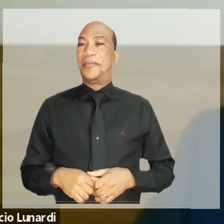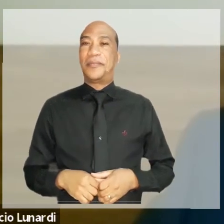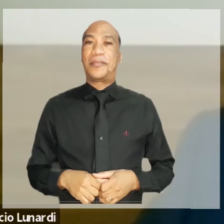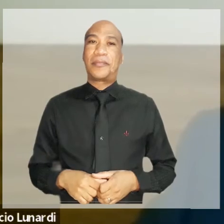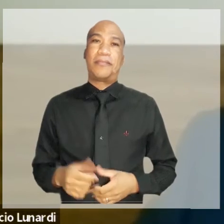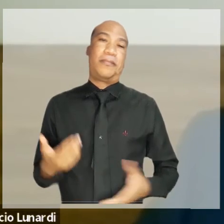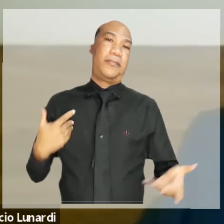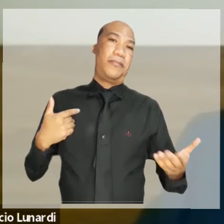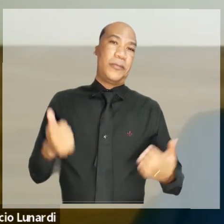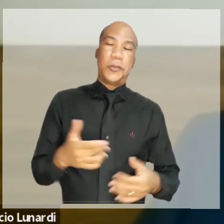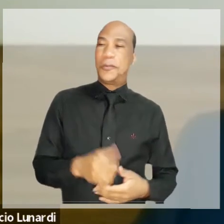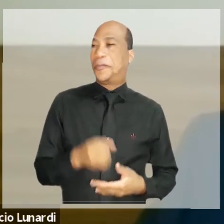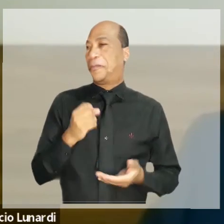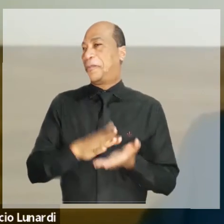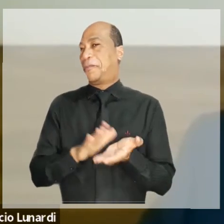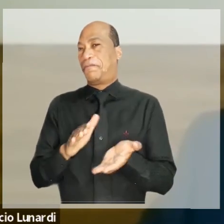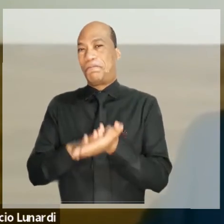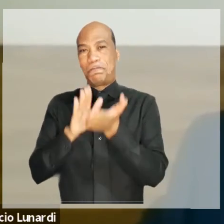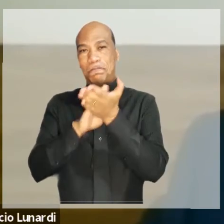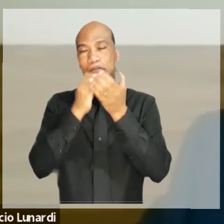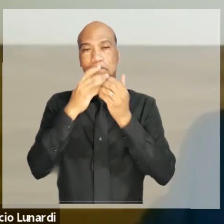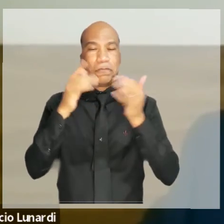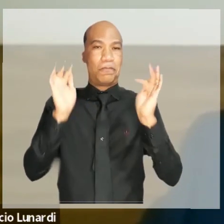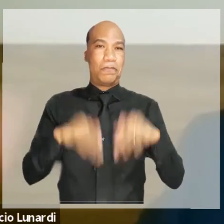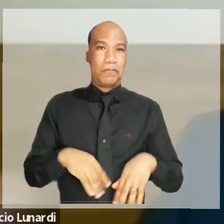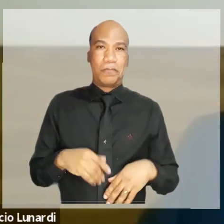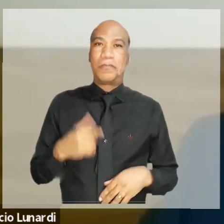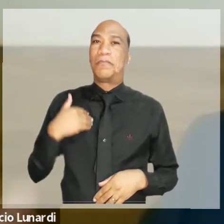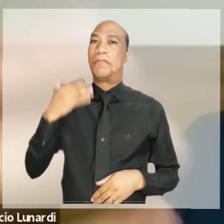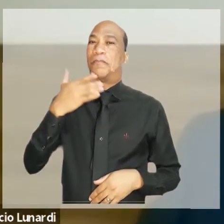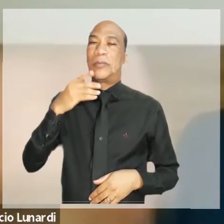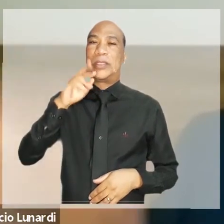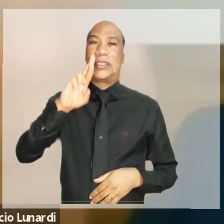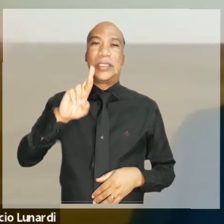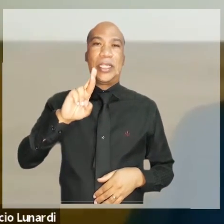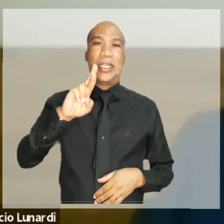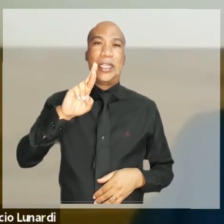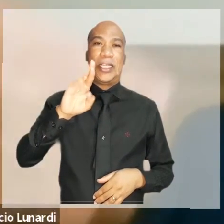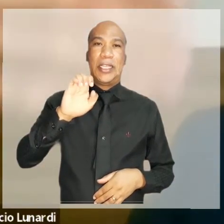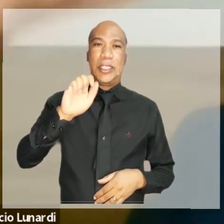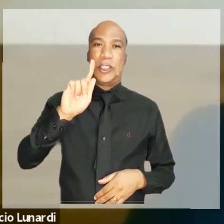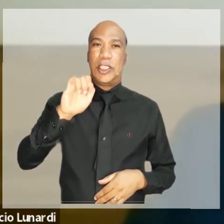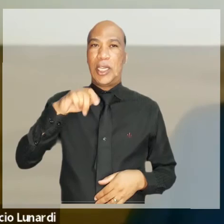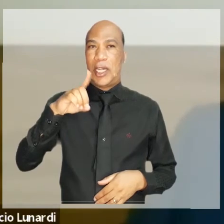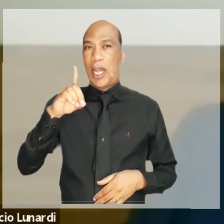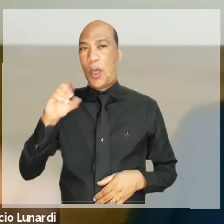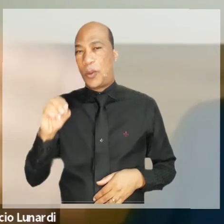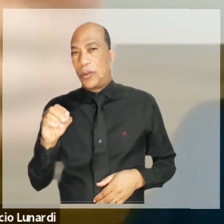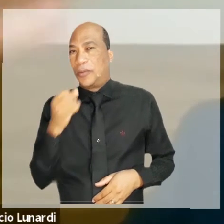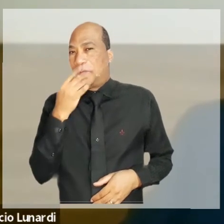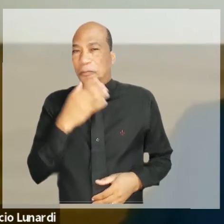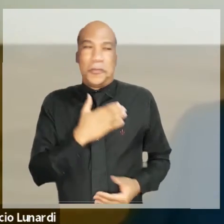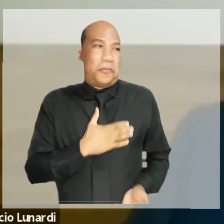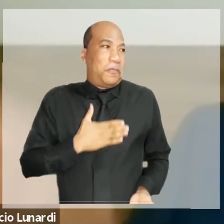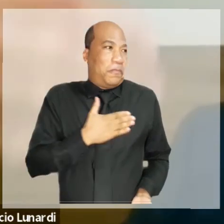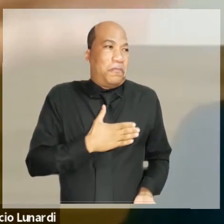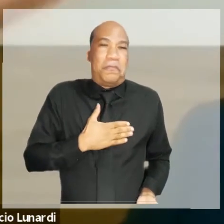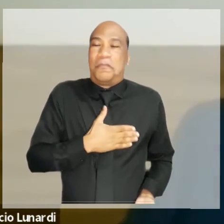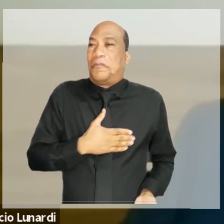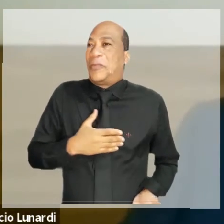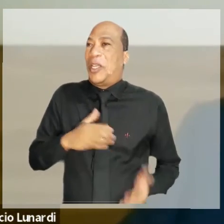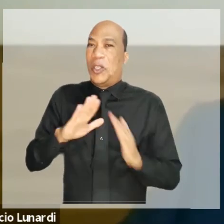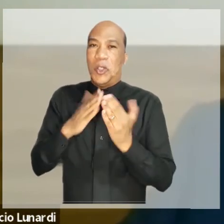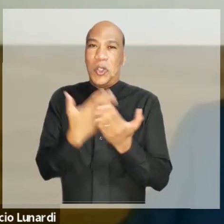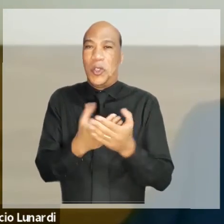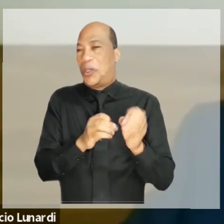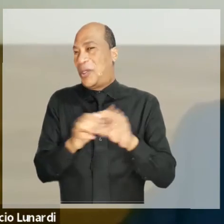e eu acredito que para todas as escolas judiciais do nosso país, porque mostra, né, a força da escola judicial nesse papel de transformação